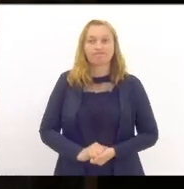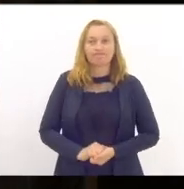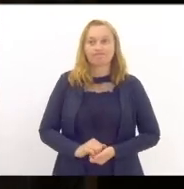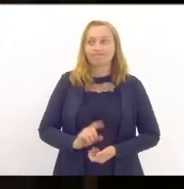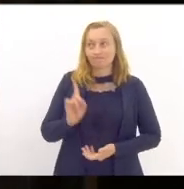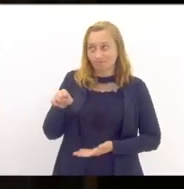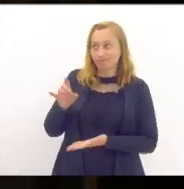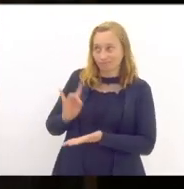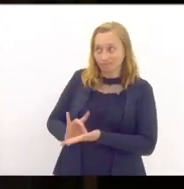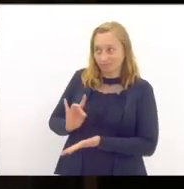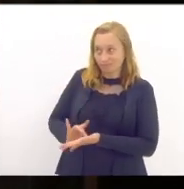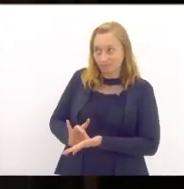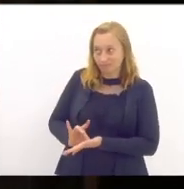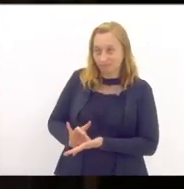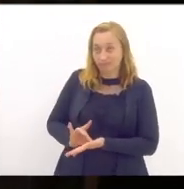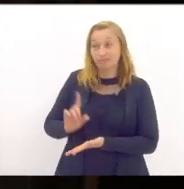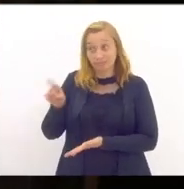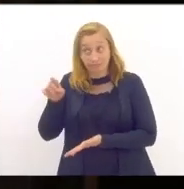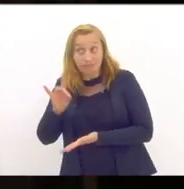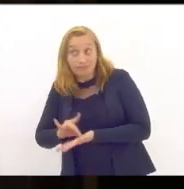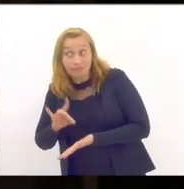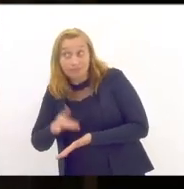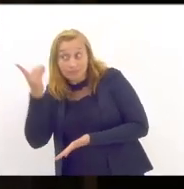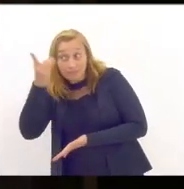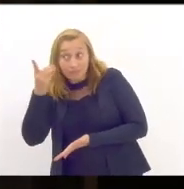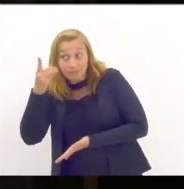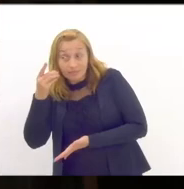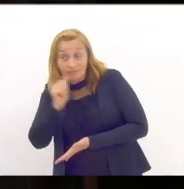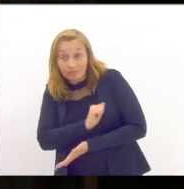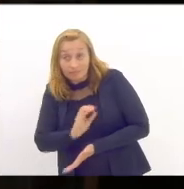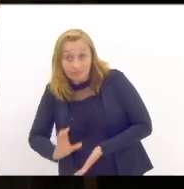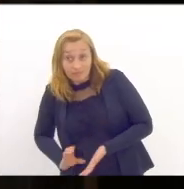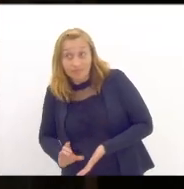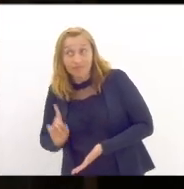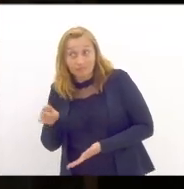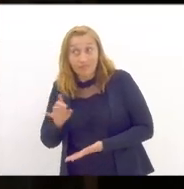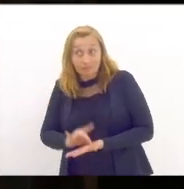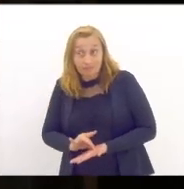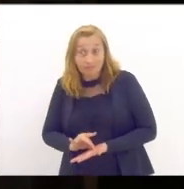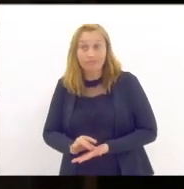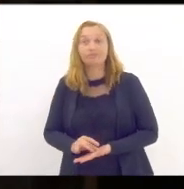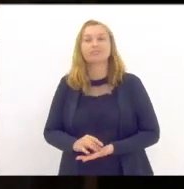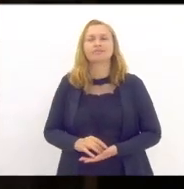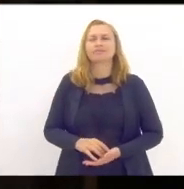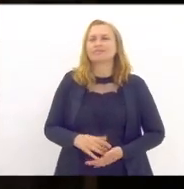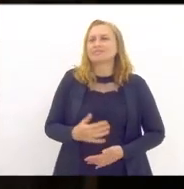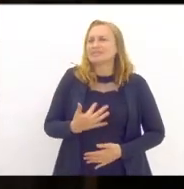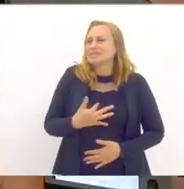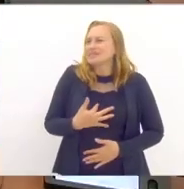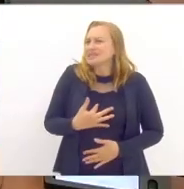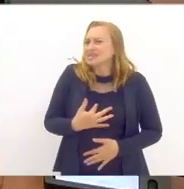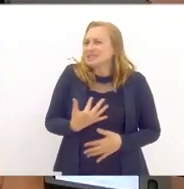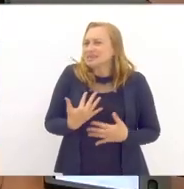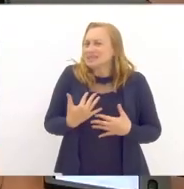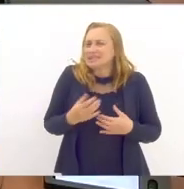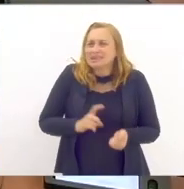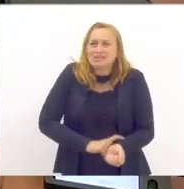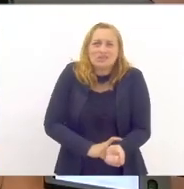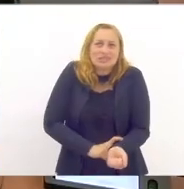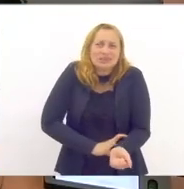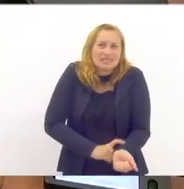é verdade? Não é verdade, deputado André Ciliano? Ai, dá um calafrio.